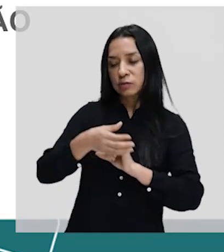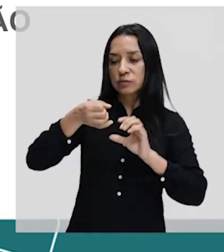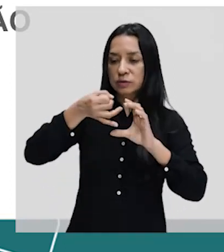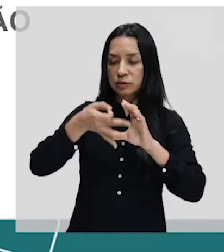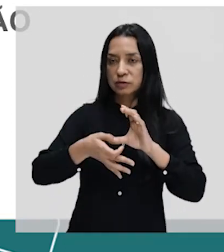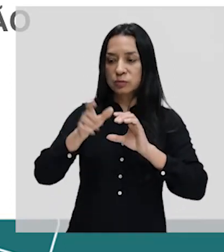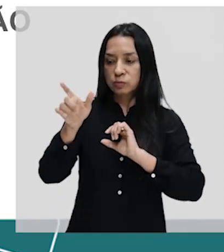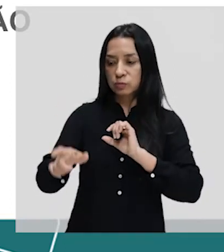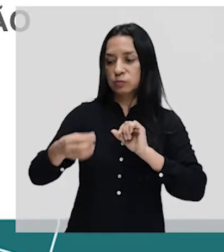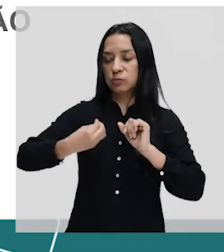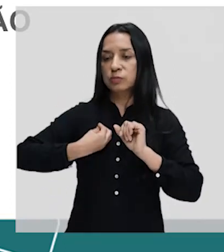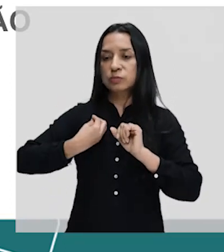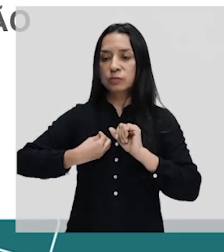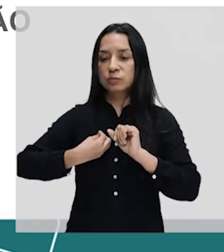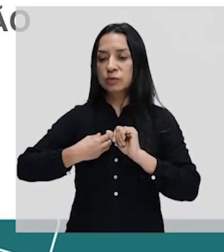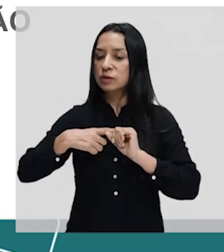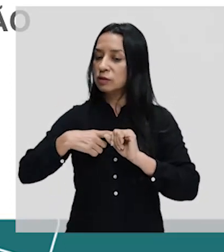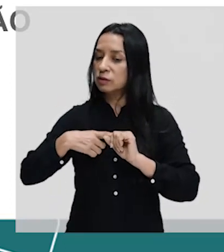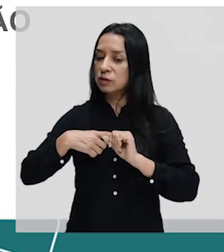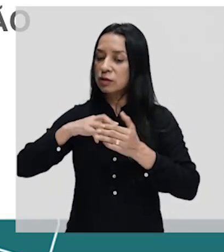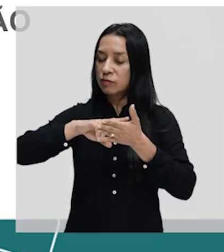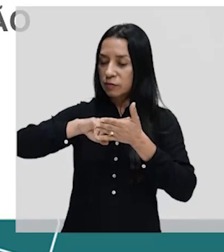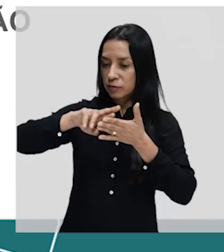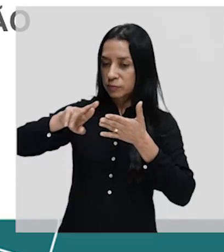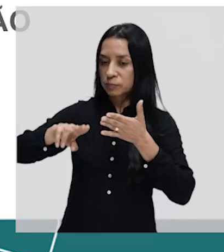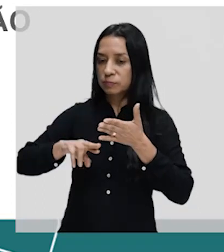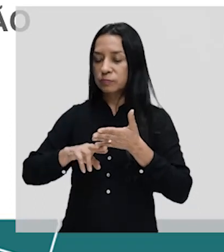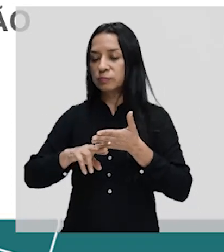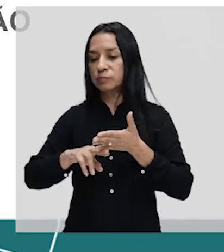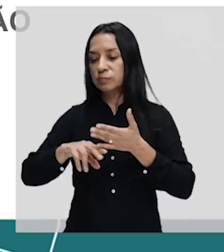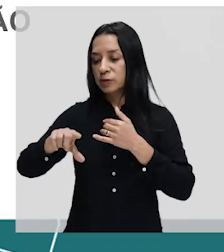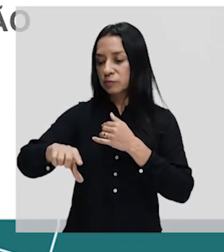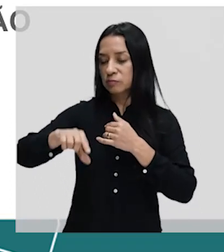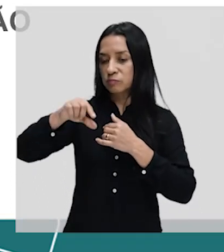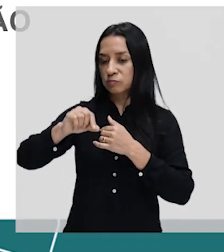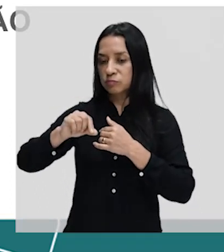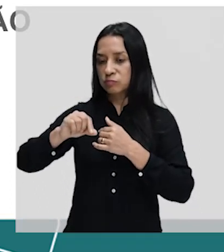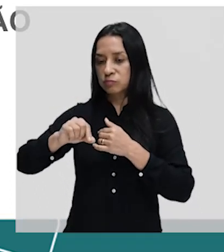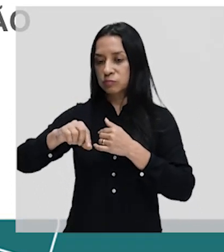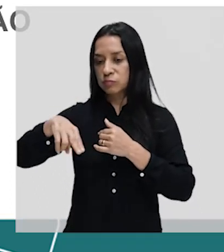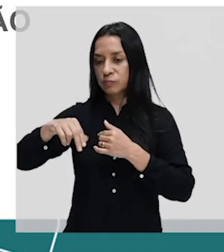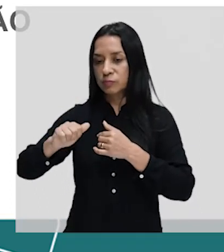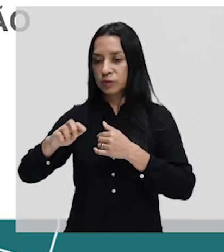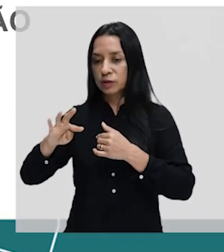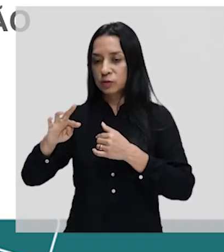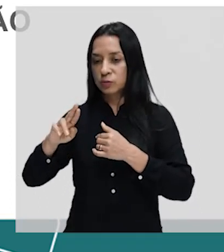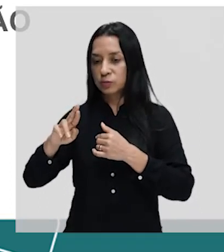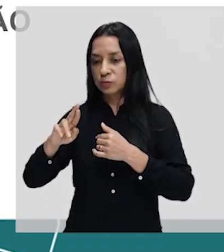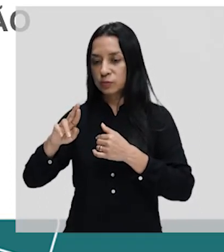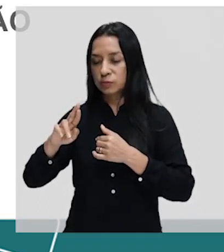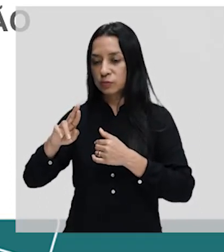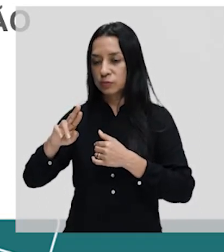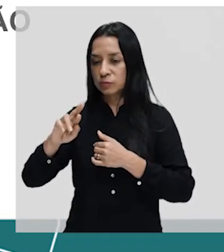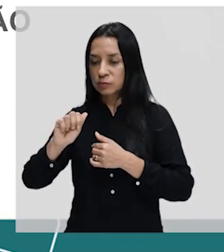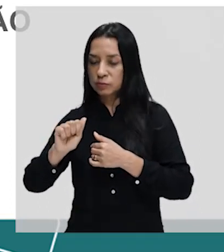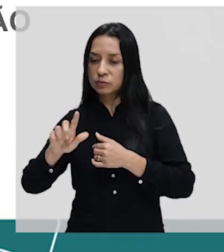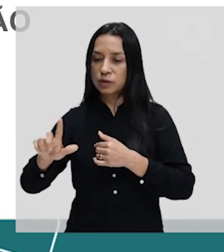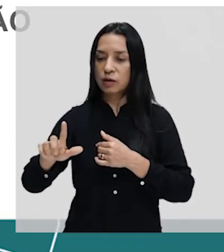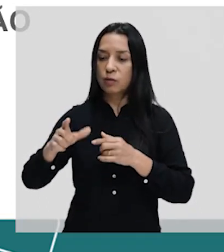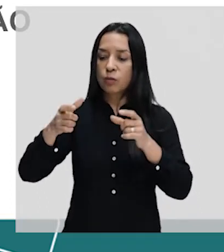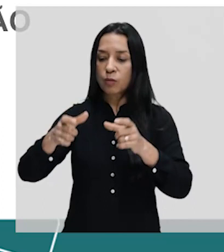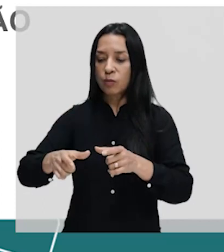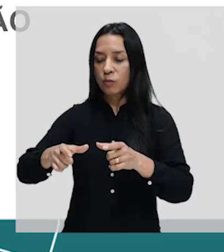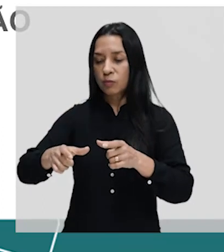seres vivos, promovendo variabilidade. Essa variabilidade ela é selecionada pelo mecanismo de seleção natural, onde os